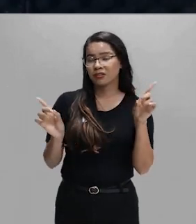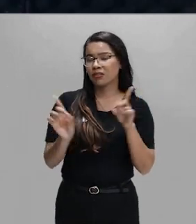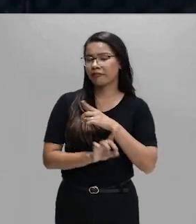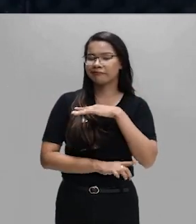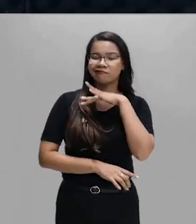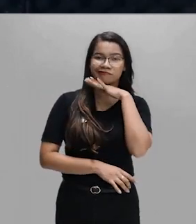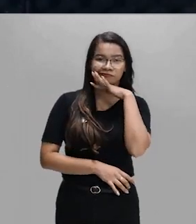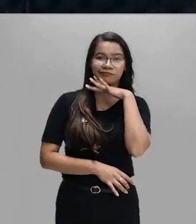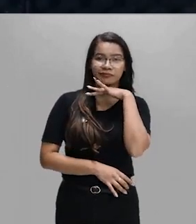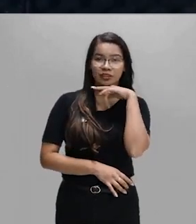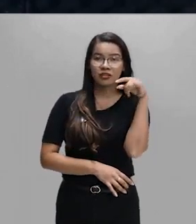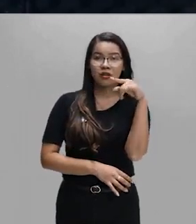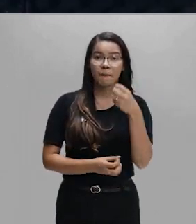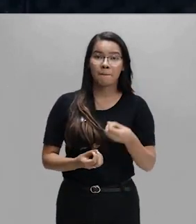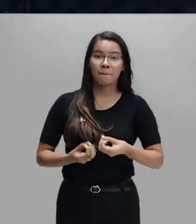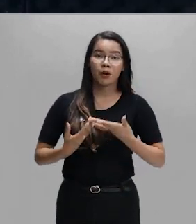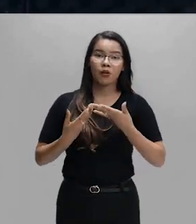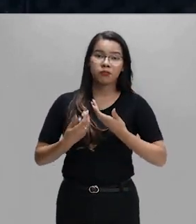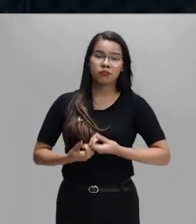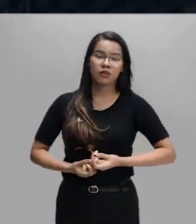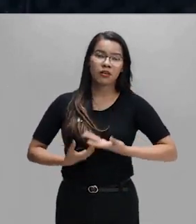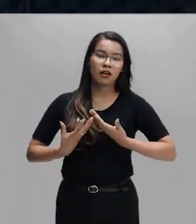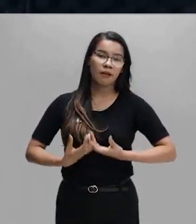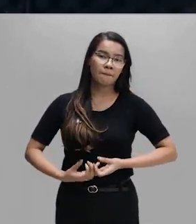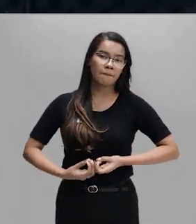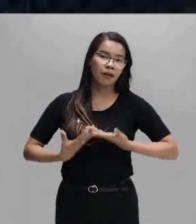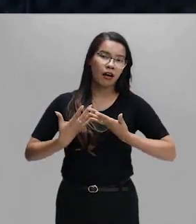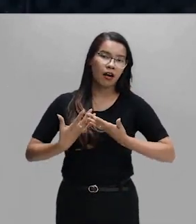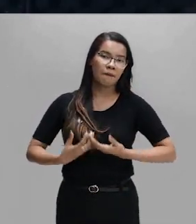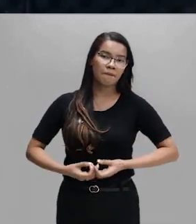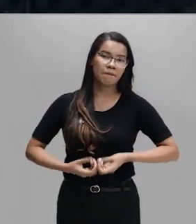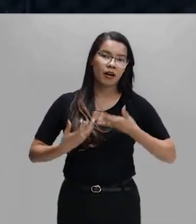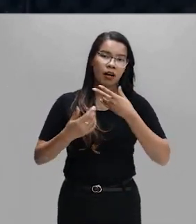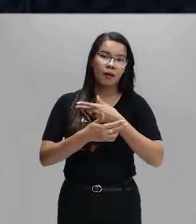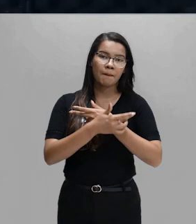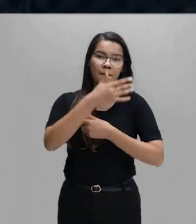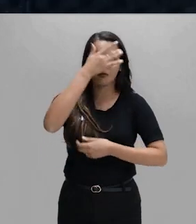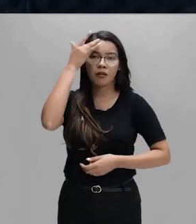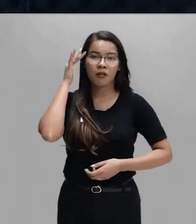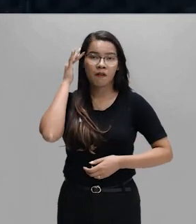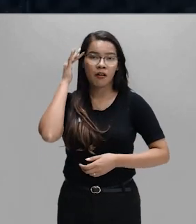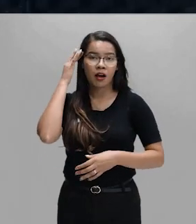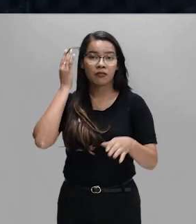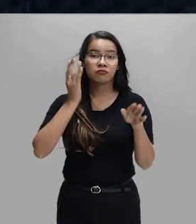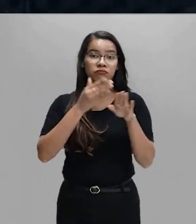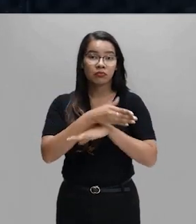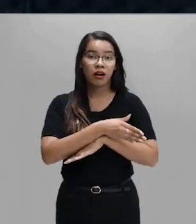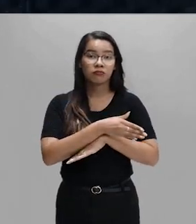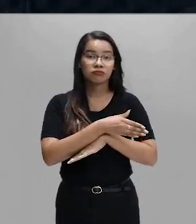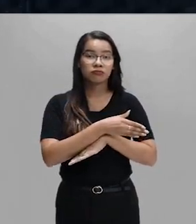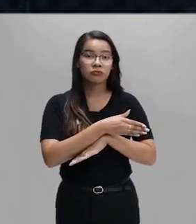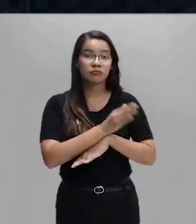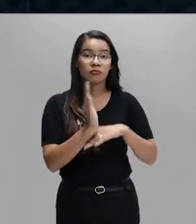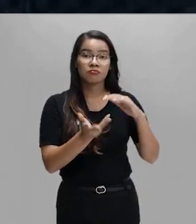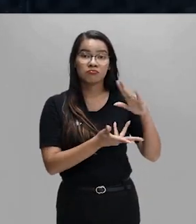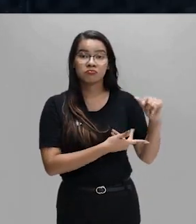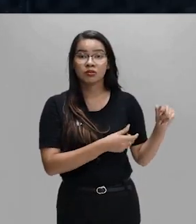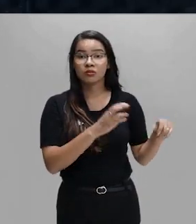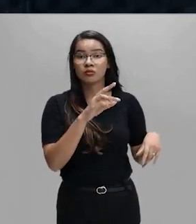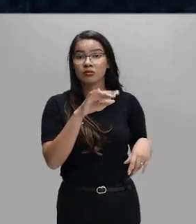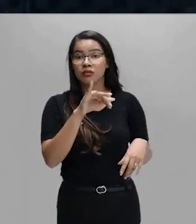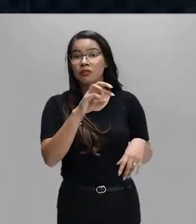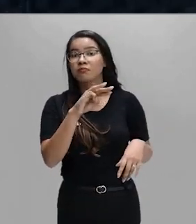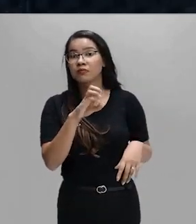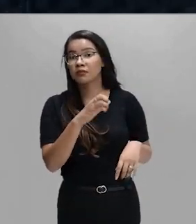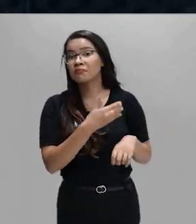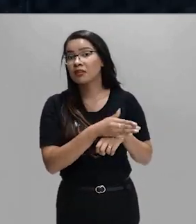isso pode inspirar as pessoas a entrar no mundo do crime, a praticar atos